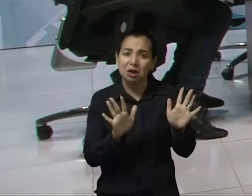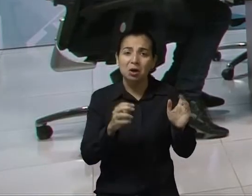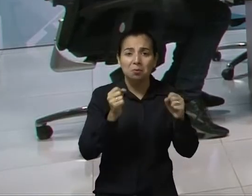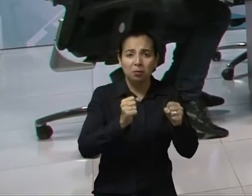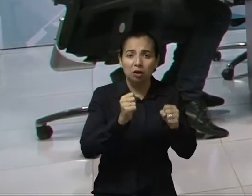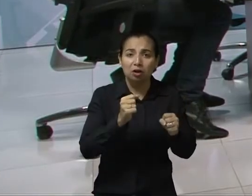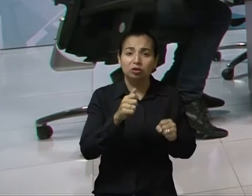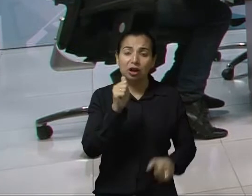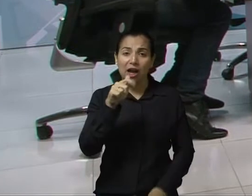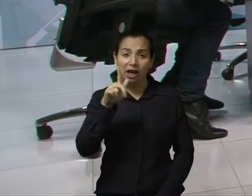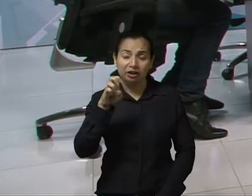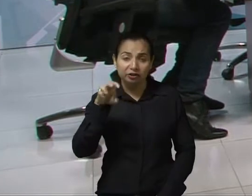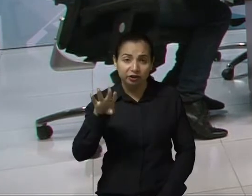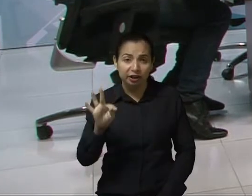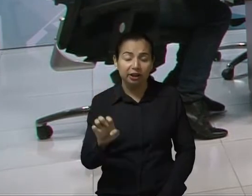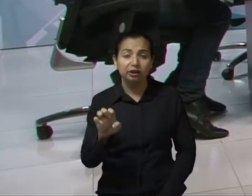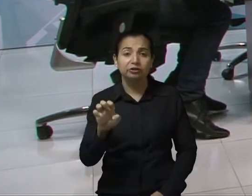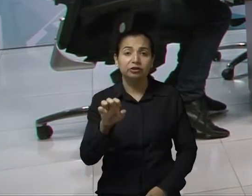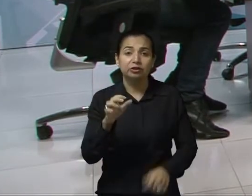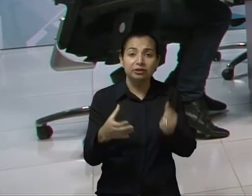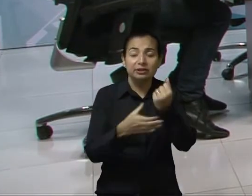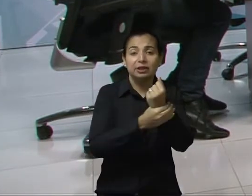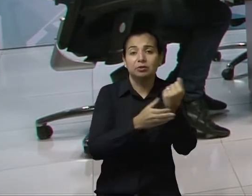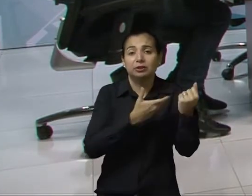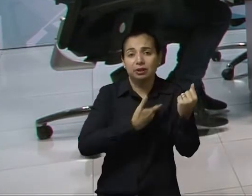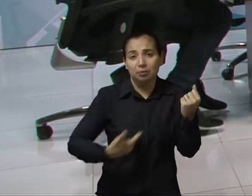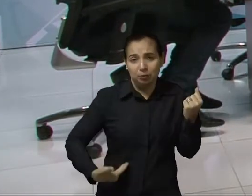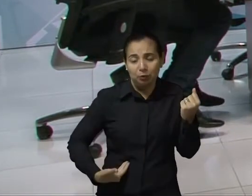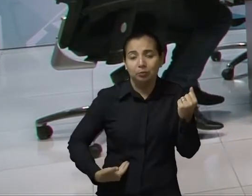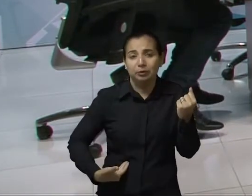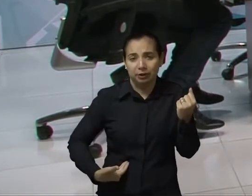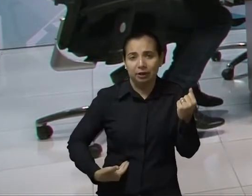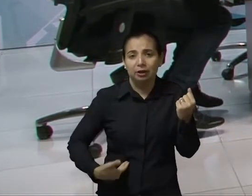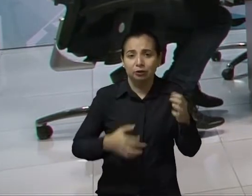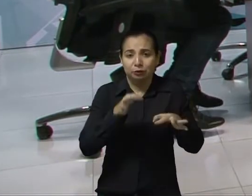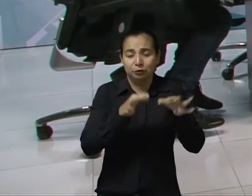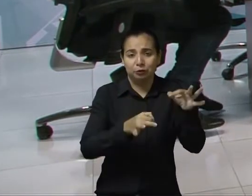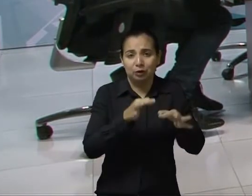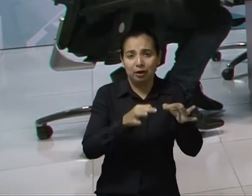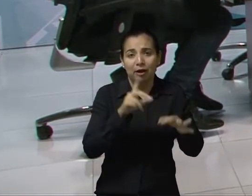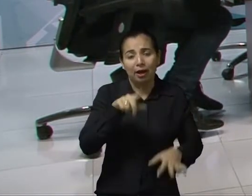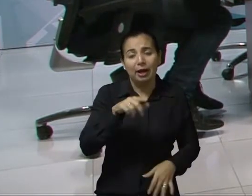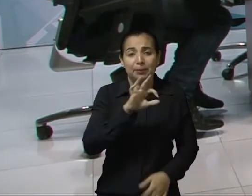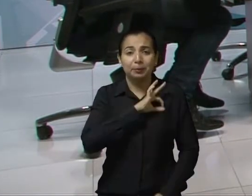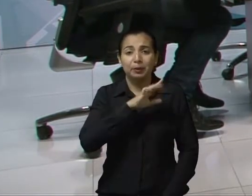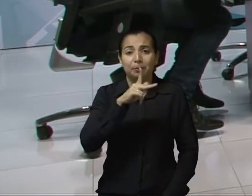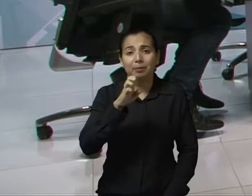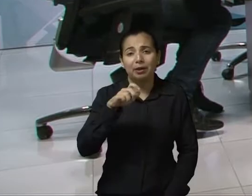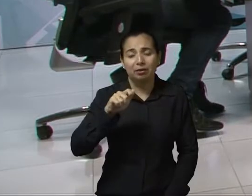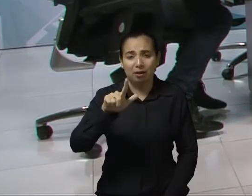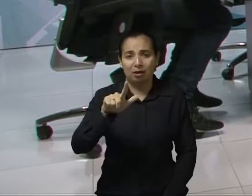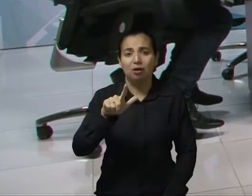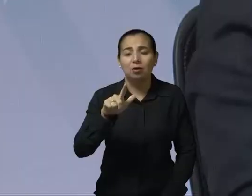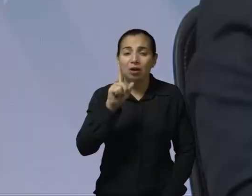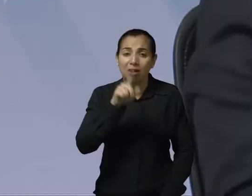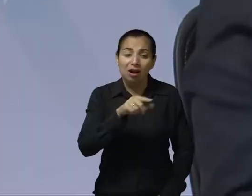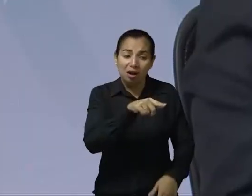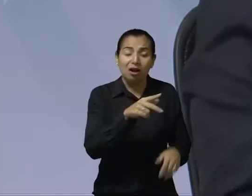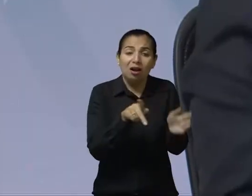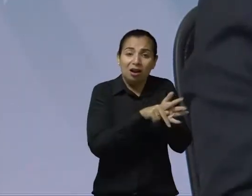pública ou do sistema de justiça sem necessariamente ser polícia penal. Ou seja, a condição de